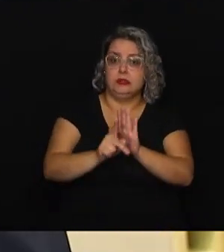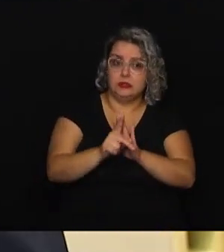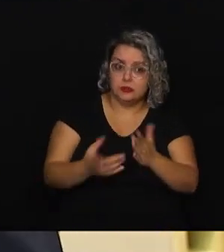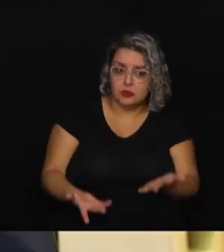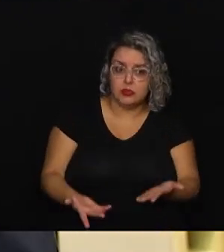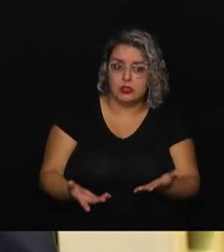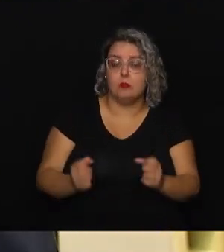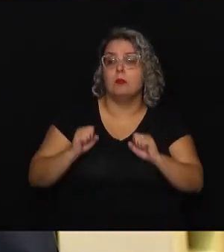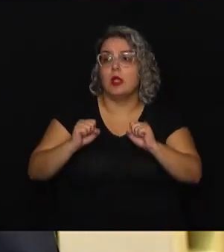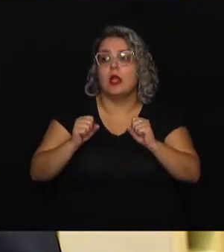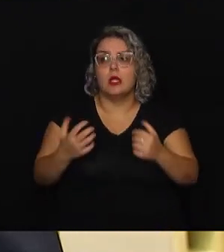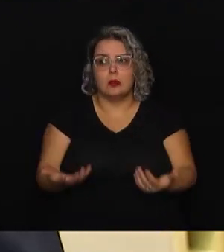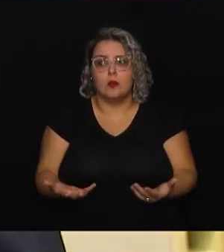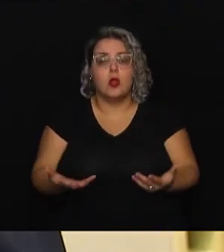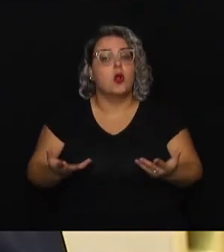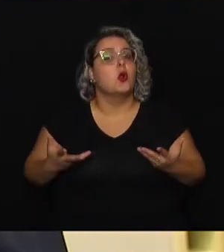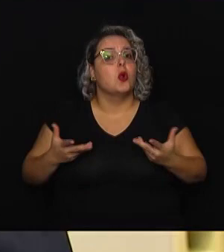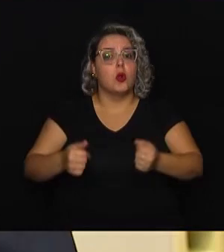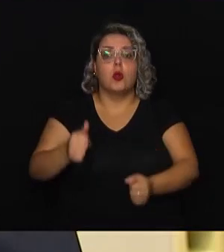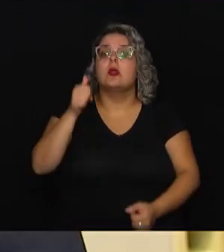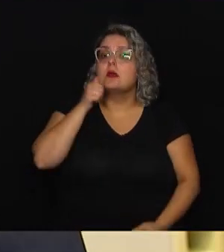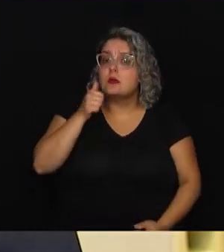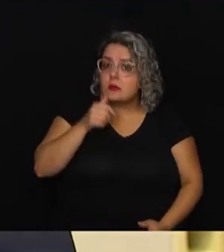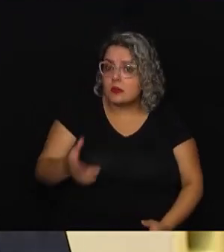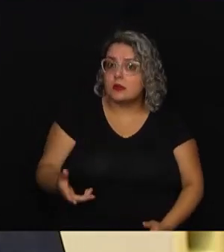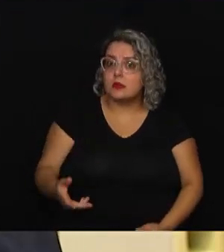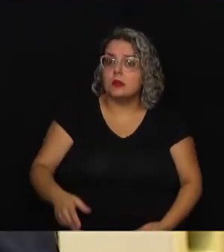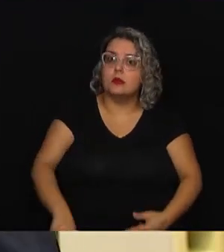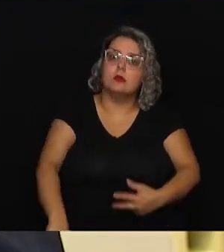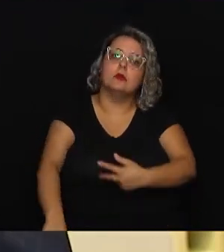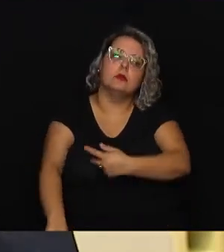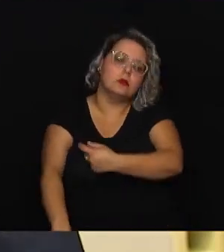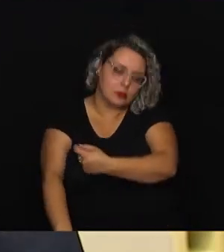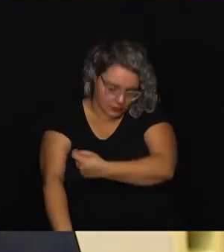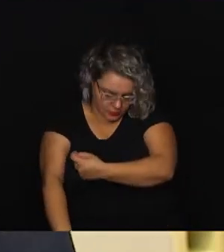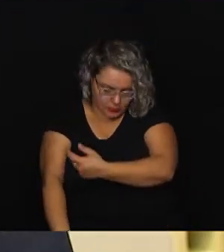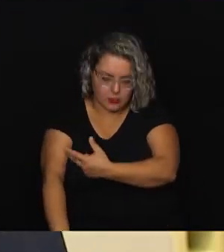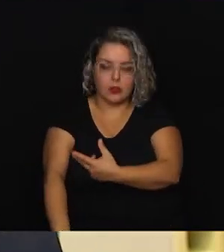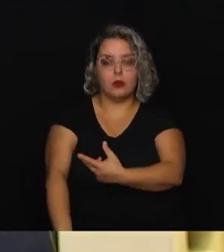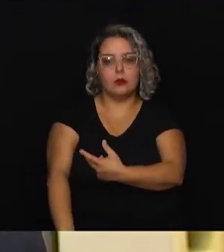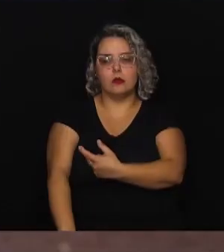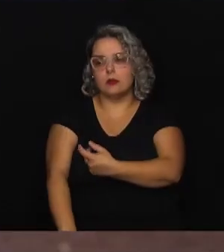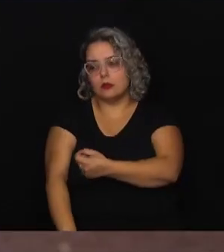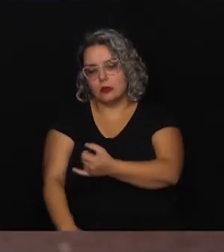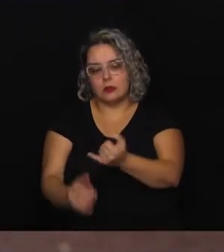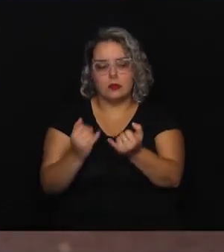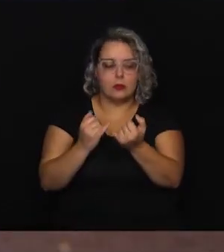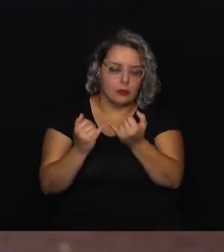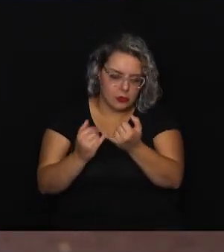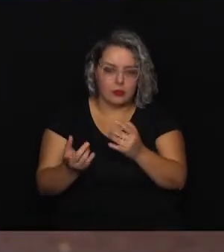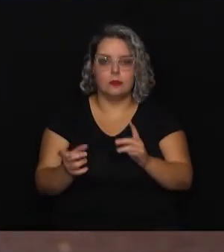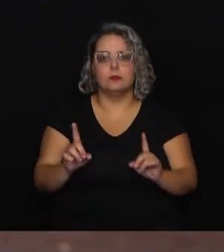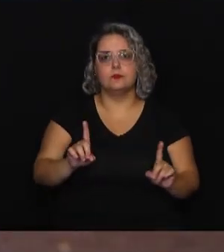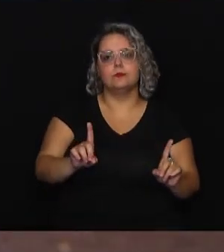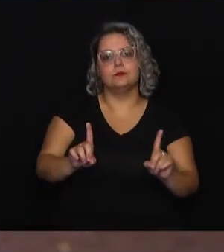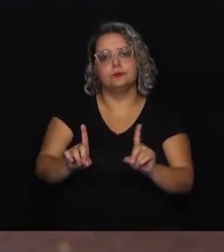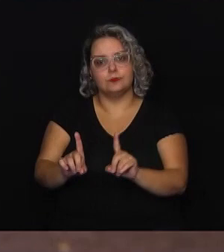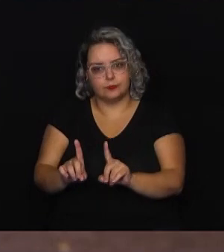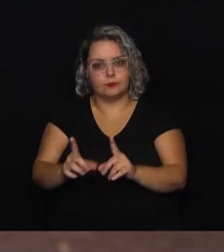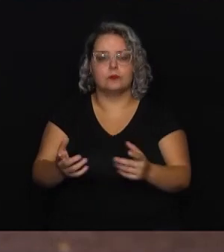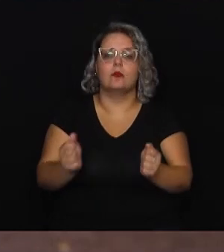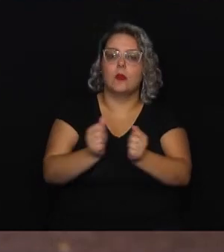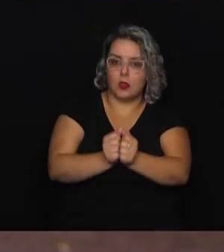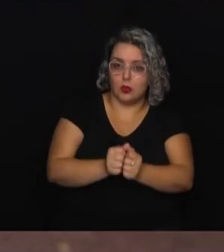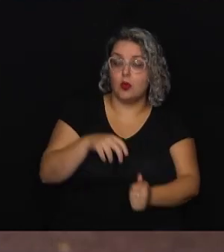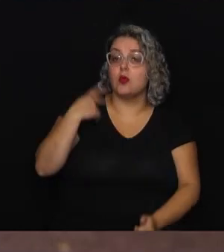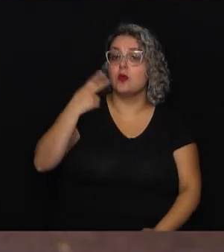possa, assim, toda mulher que for ser sedada, anestesiada, ter o direito de levar um acompanhante. O vereador Nelson Osseri reforça